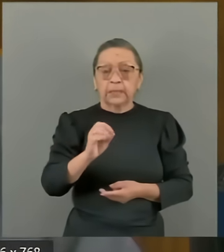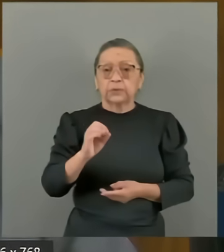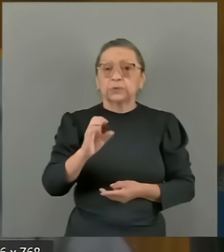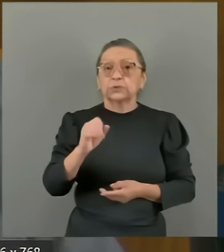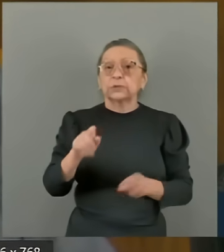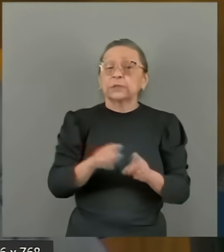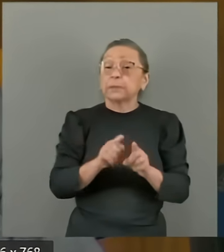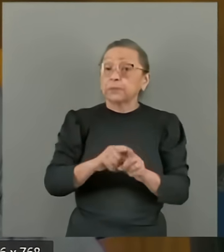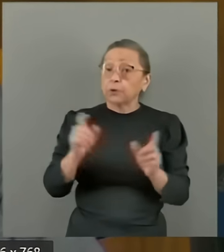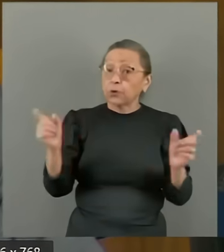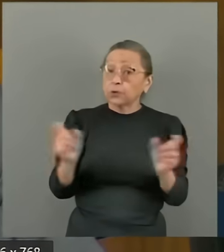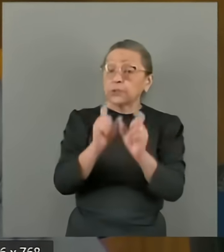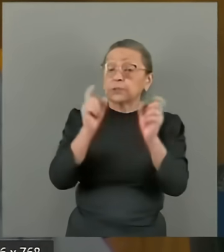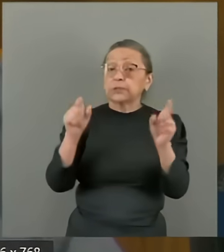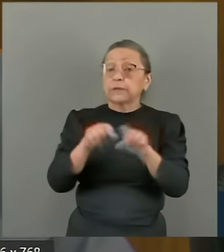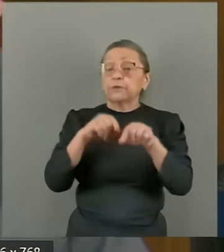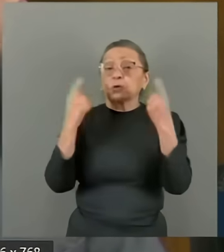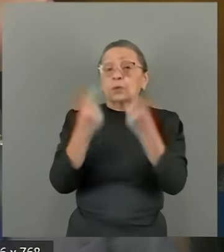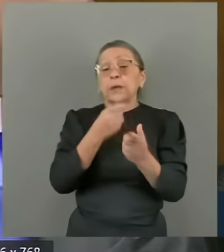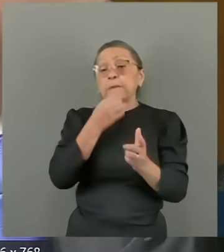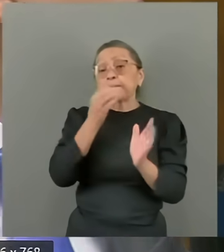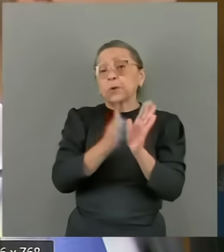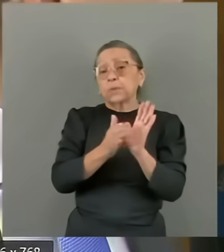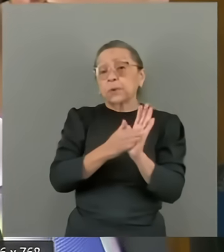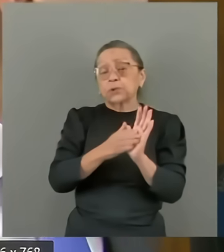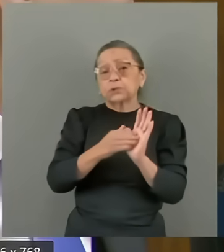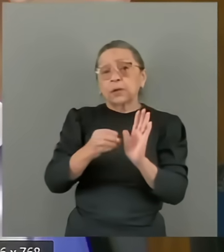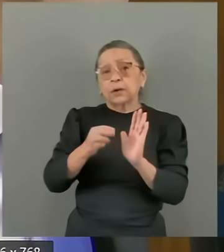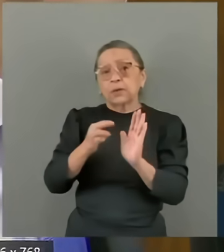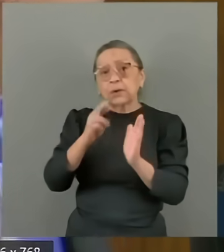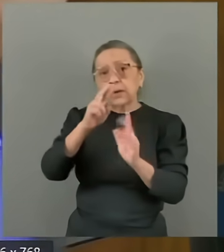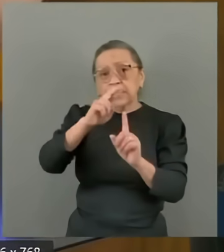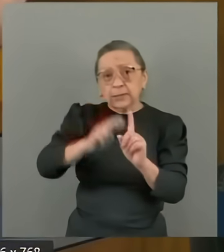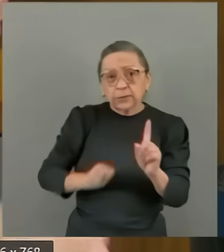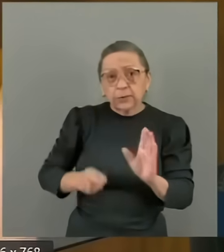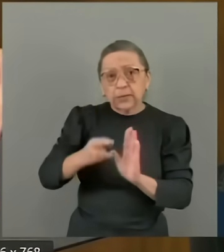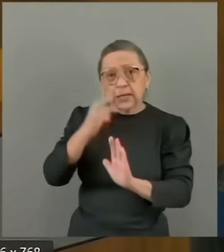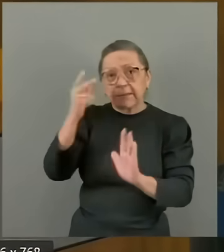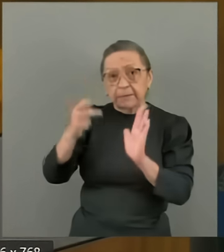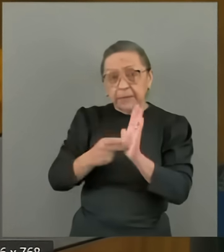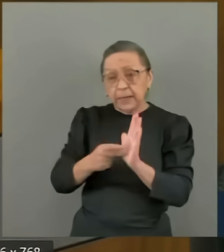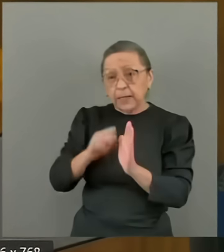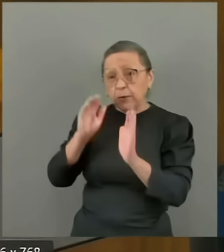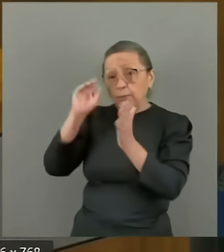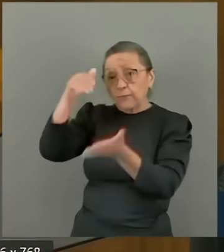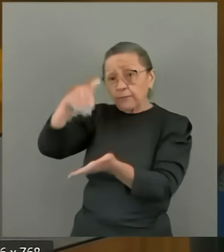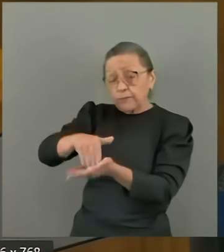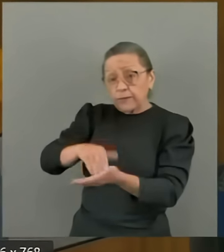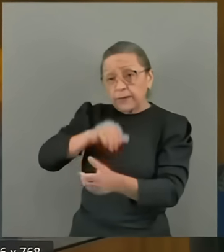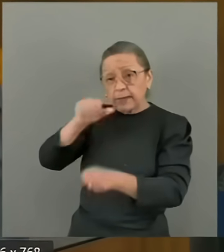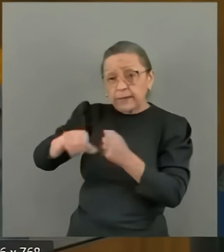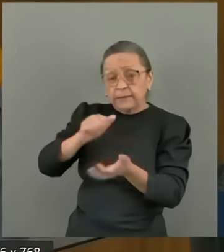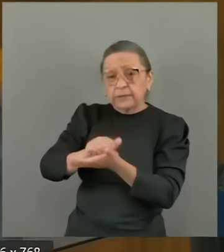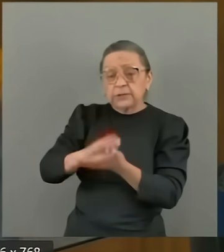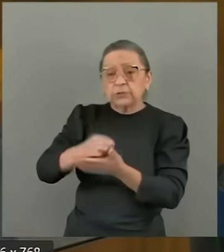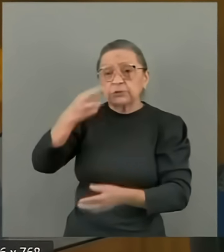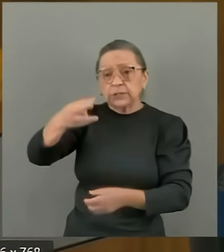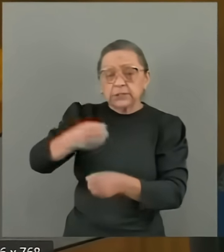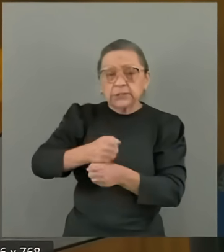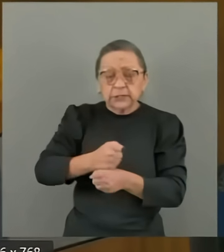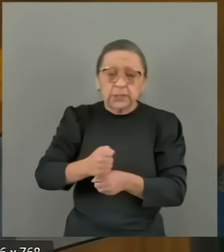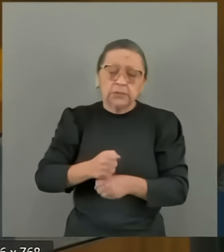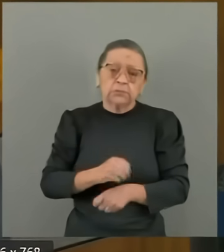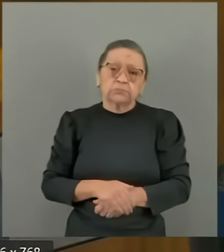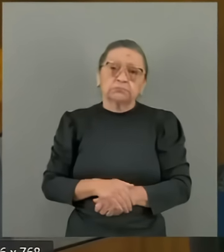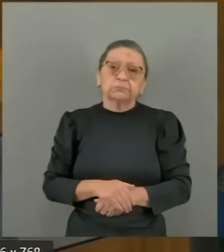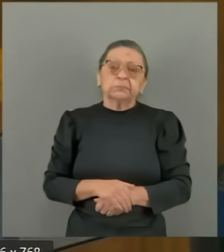grupo, foi quem propôs ao relator da medida provisória o fim da revalidação de 3 anos, segundo o próprio relator, o